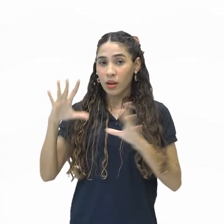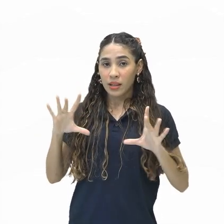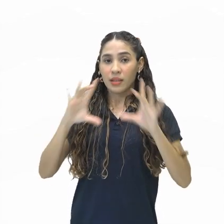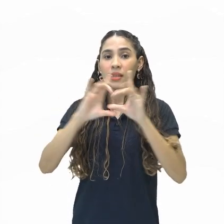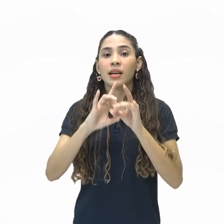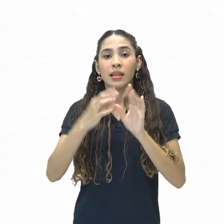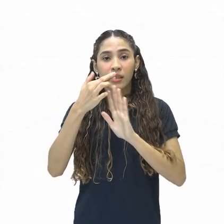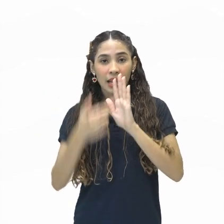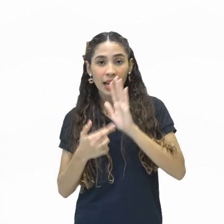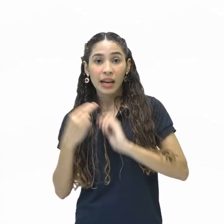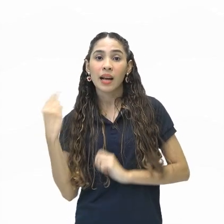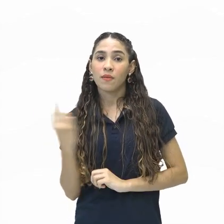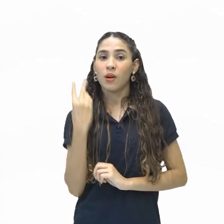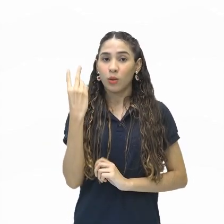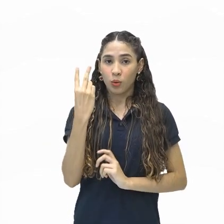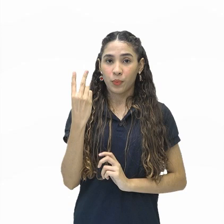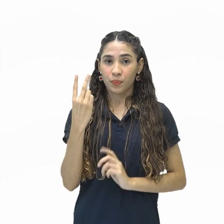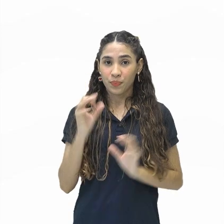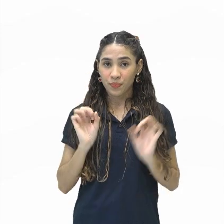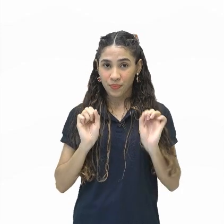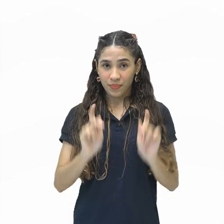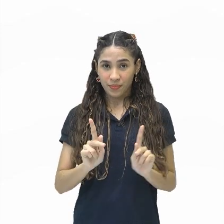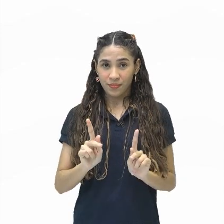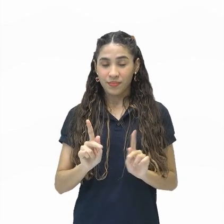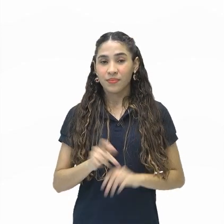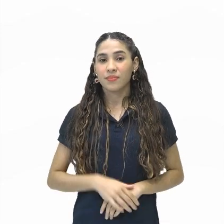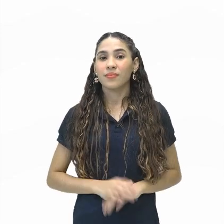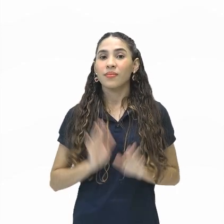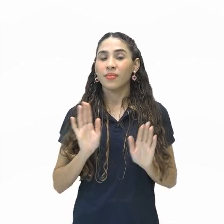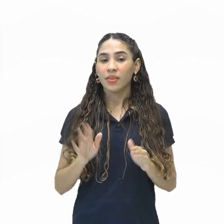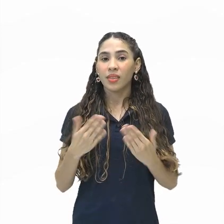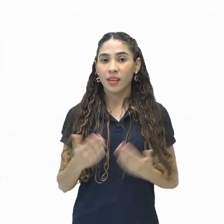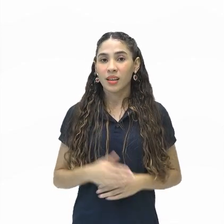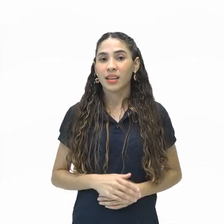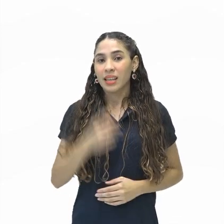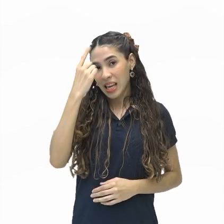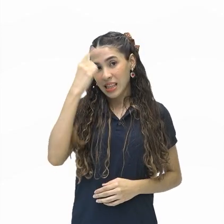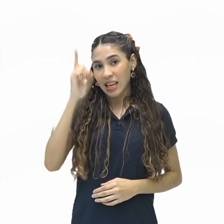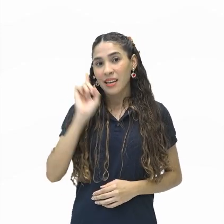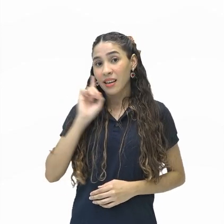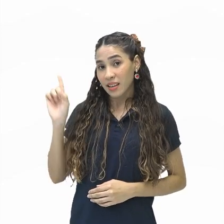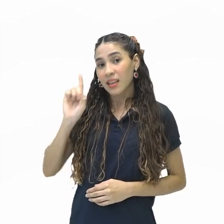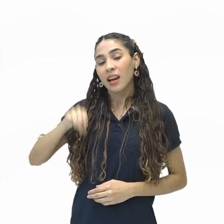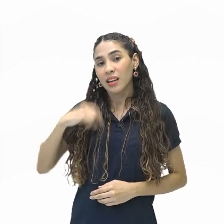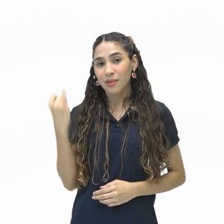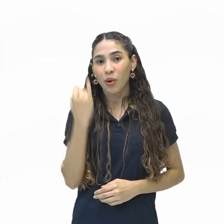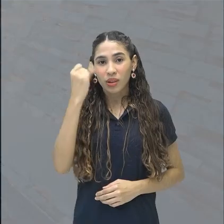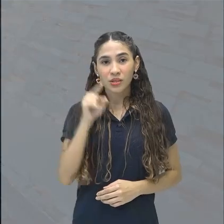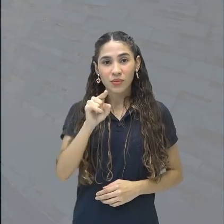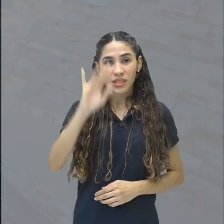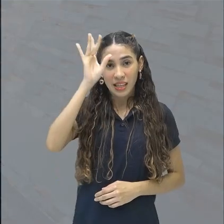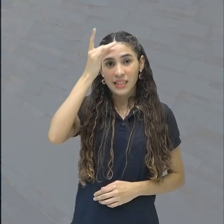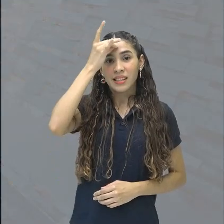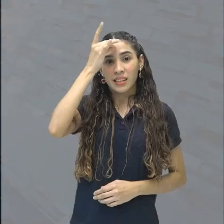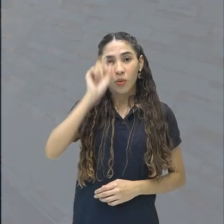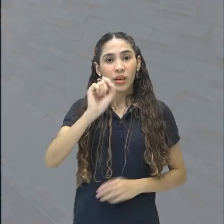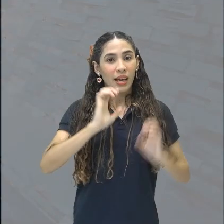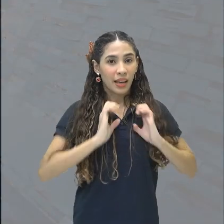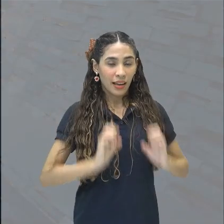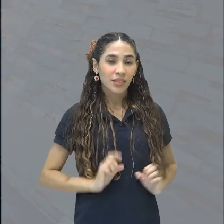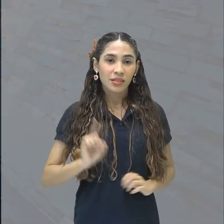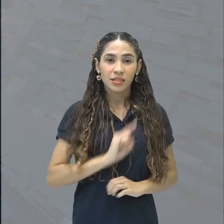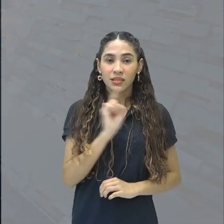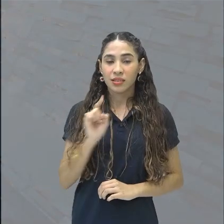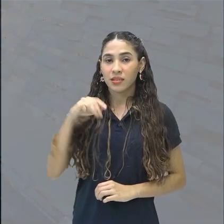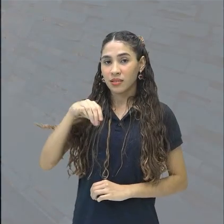normas e aos valores. Perfeito, então, essa ideia aqui ela é muito importante para entender o que é ética e o que